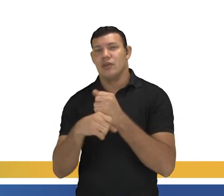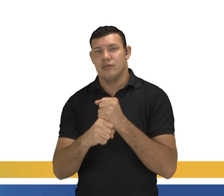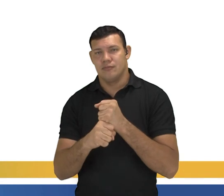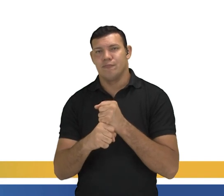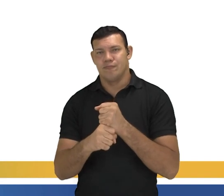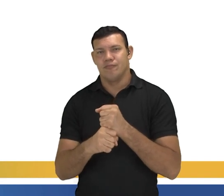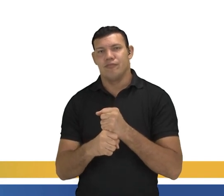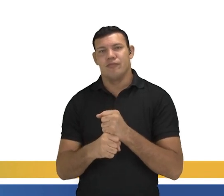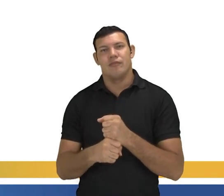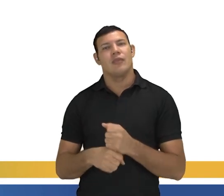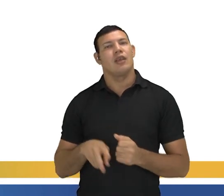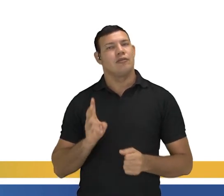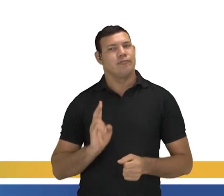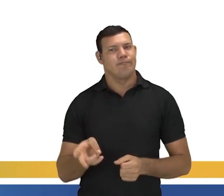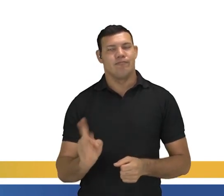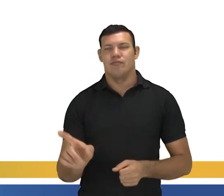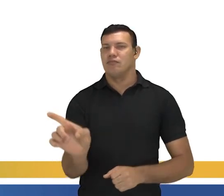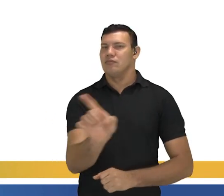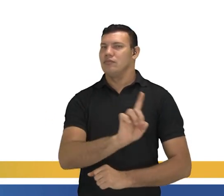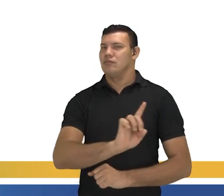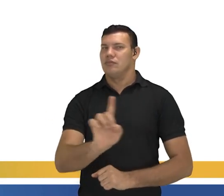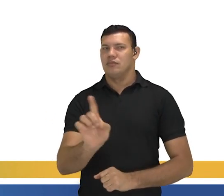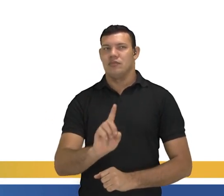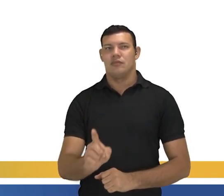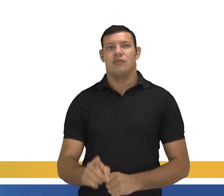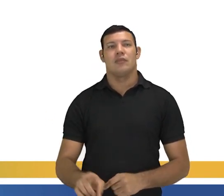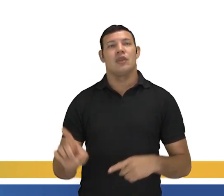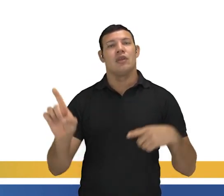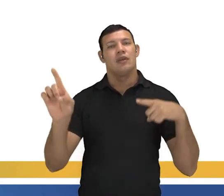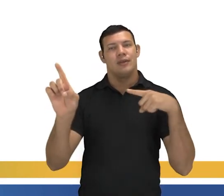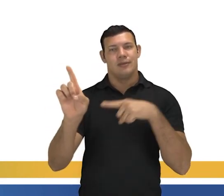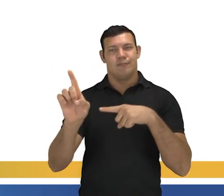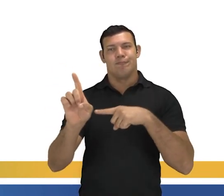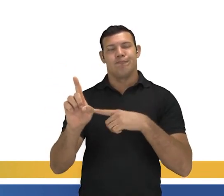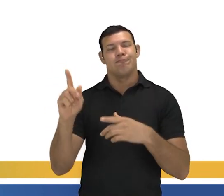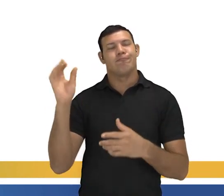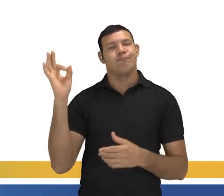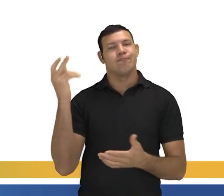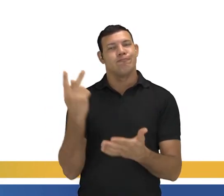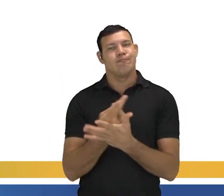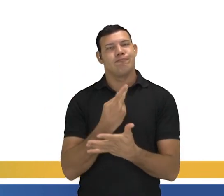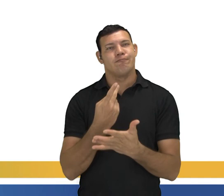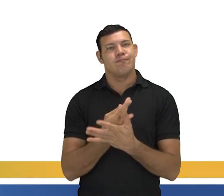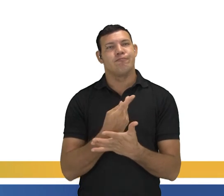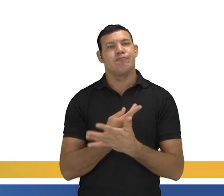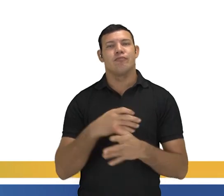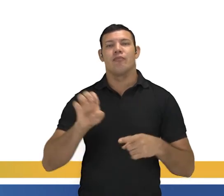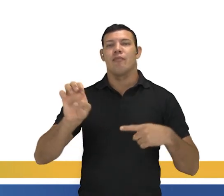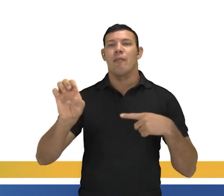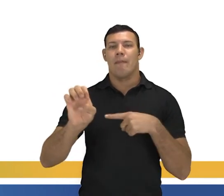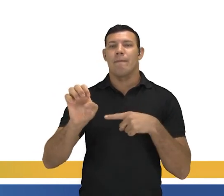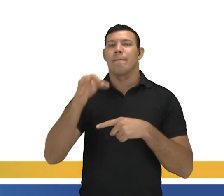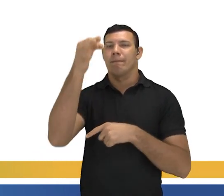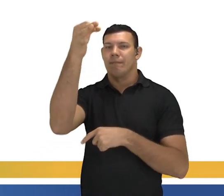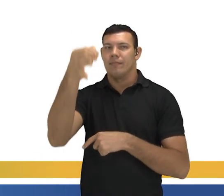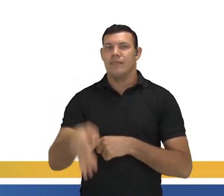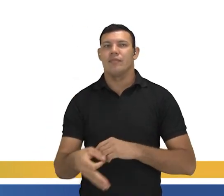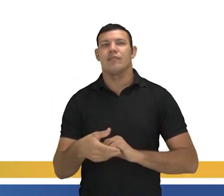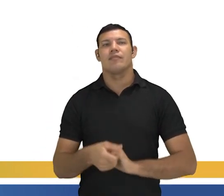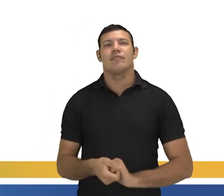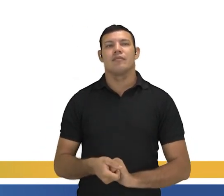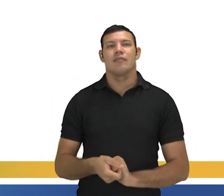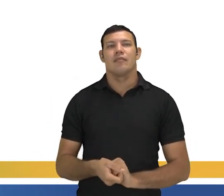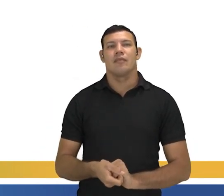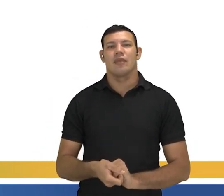é sempre dada. Então, a alternativa incorreta é a letra D. E a letra E também é verdadeira. A potência